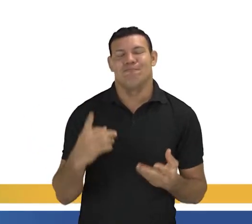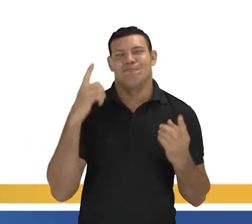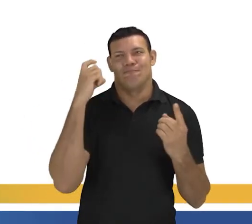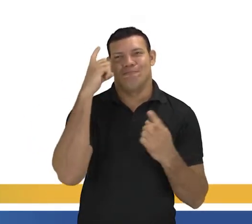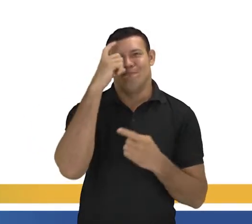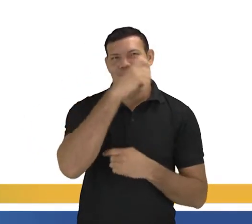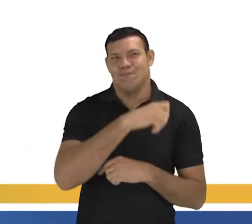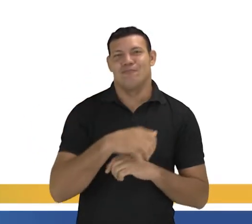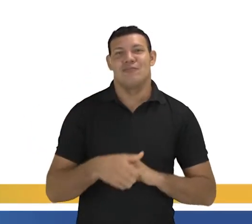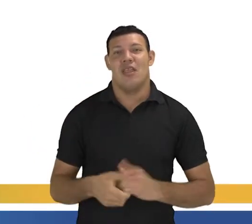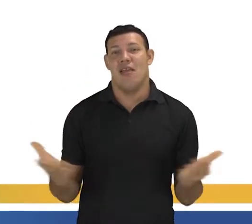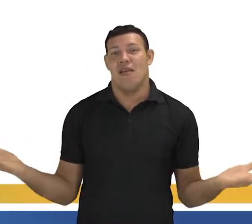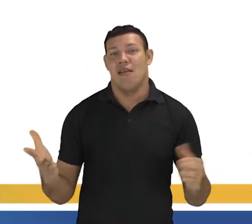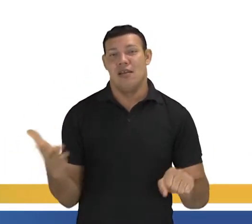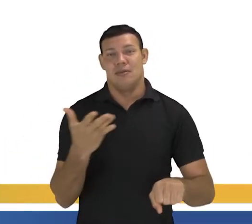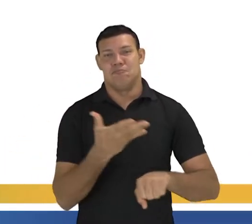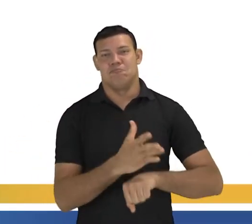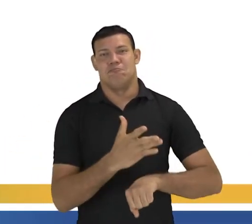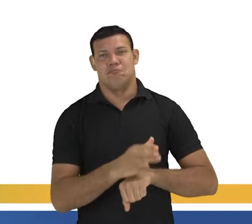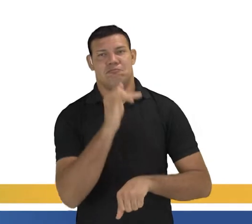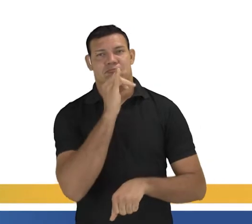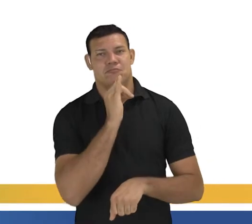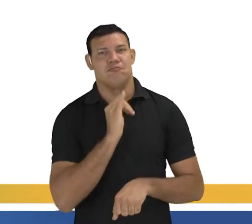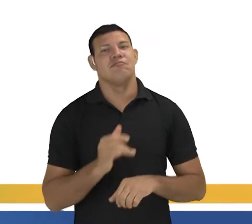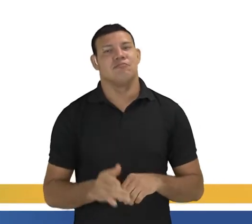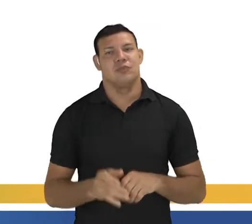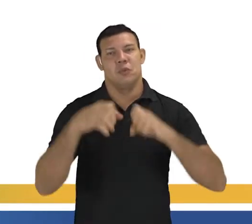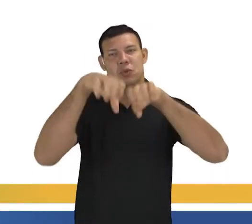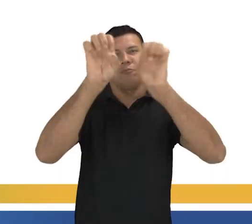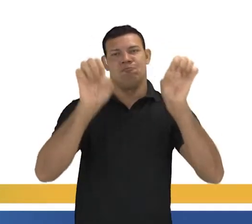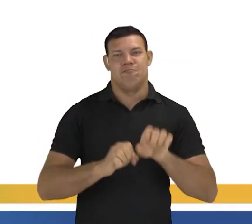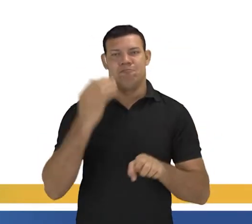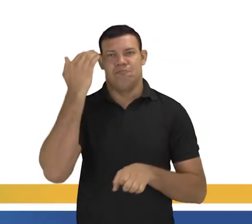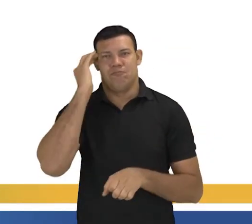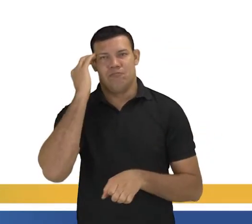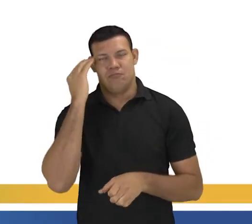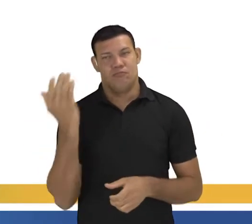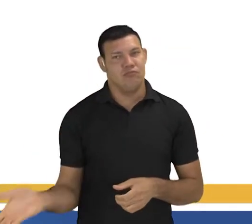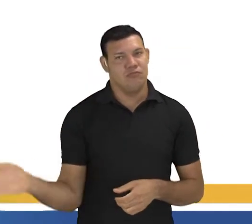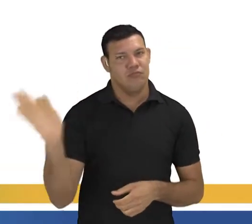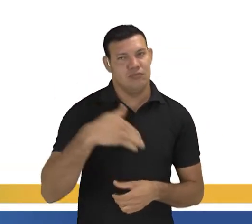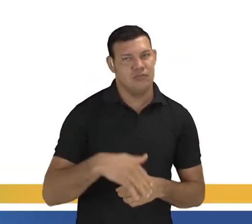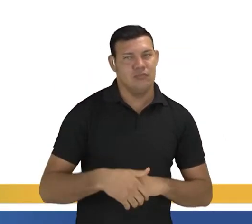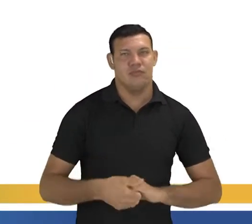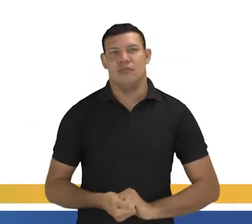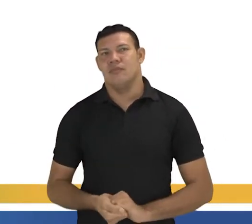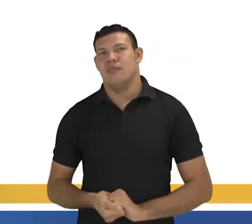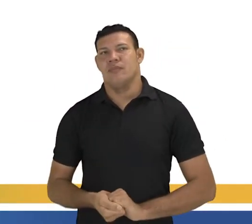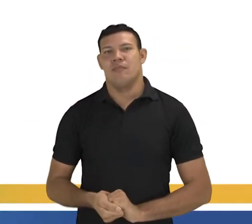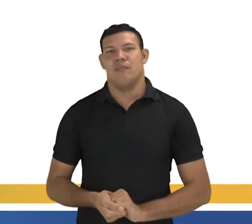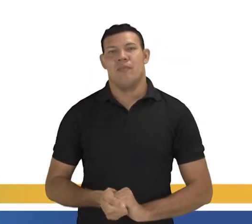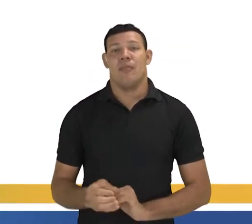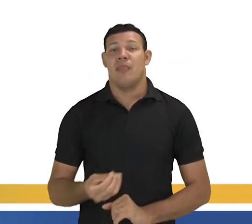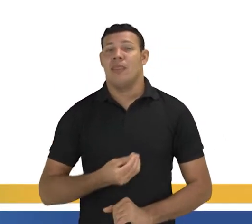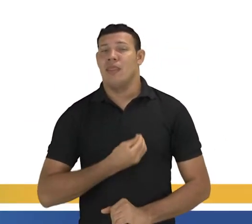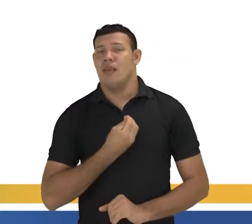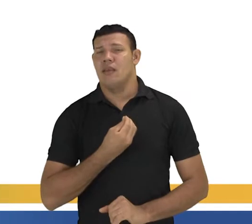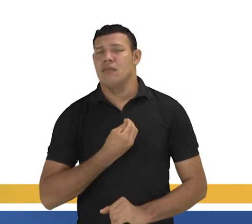vamos aos exemplos práticos para ver como que a gente vai entender essa estrutura. Okay? So let's go. The present